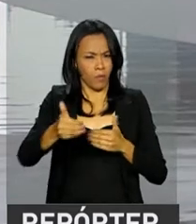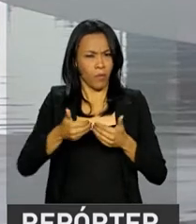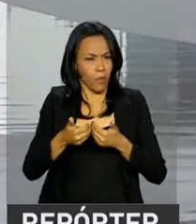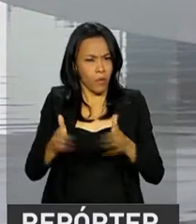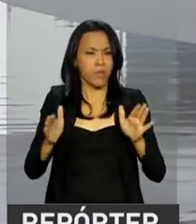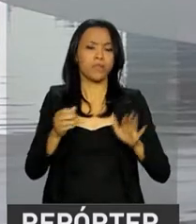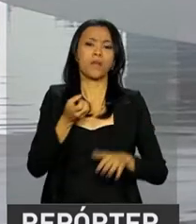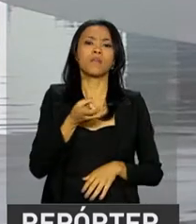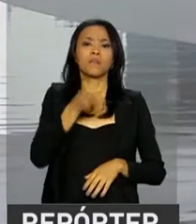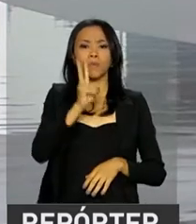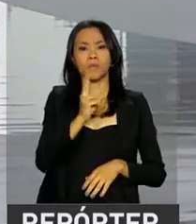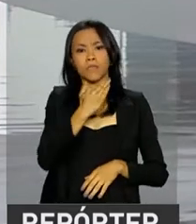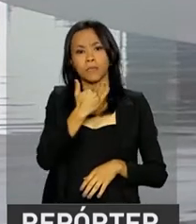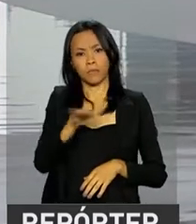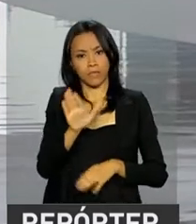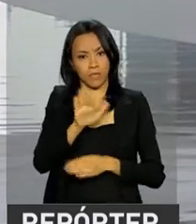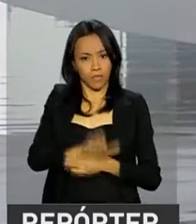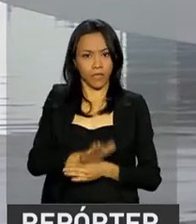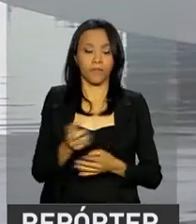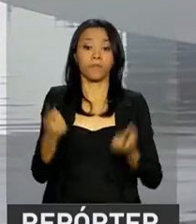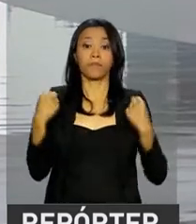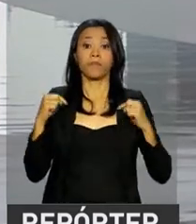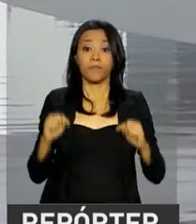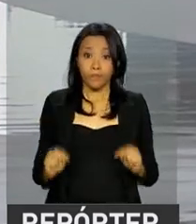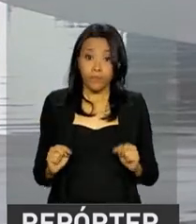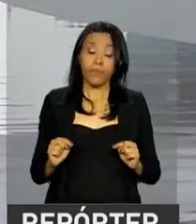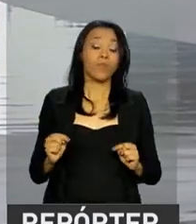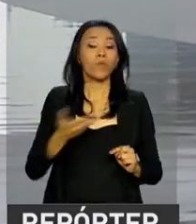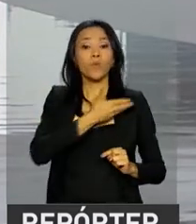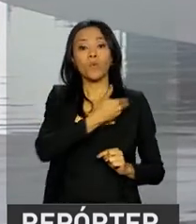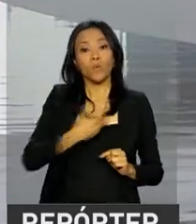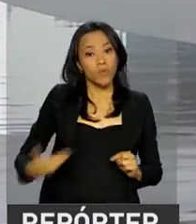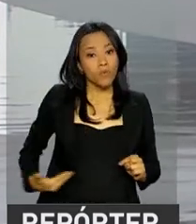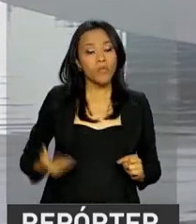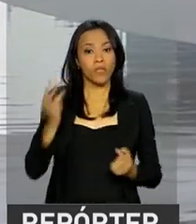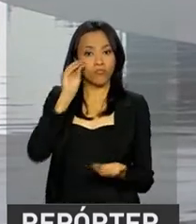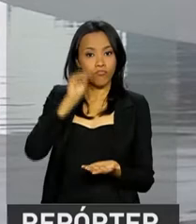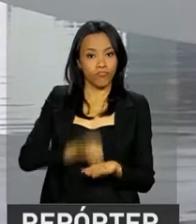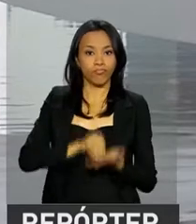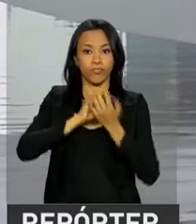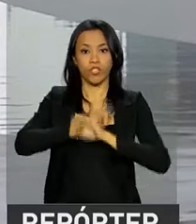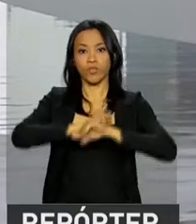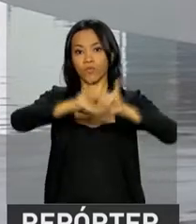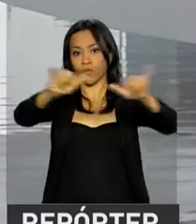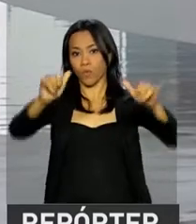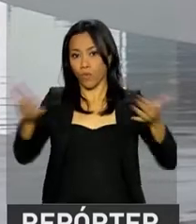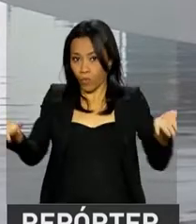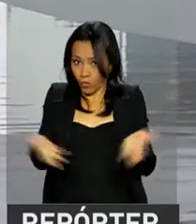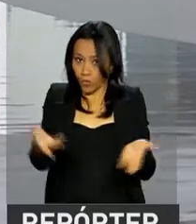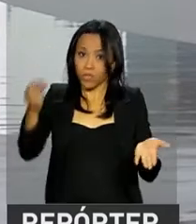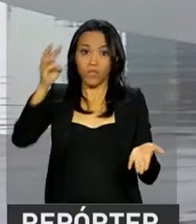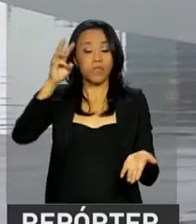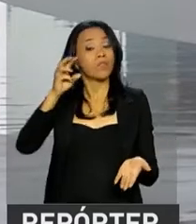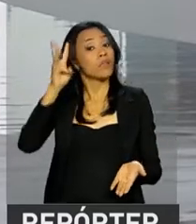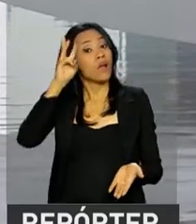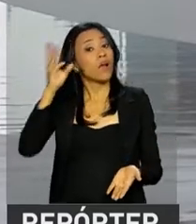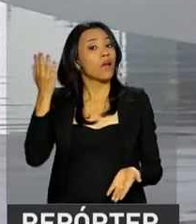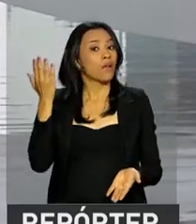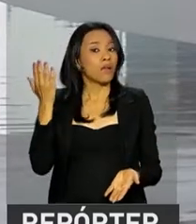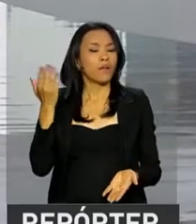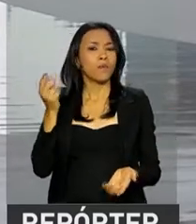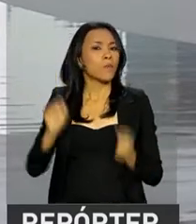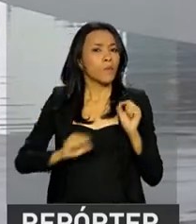da tarde o governo publicou nesta terça-feira na edição do diário oficial da união o decreto que regulamenta os termos